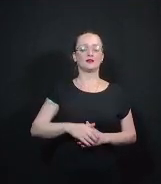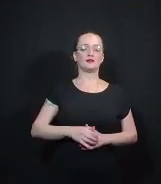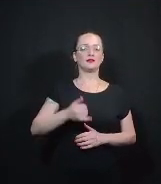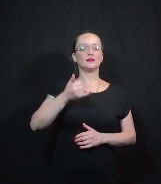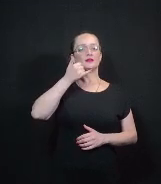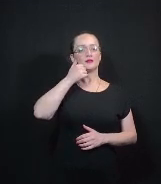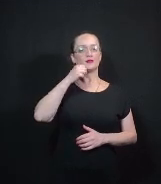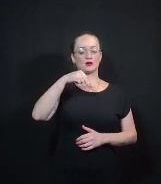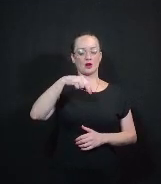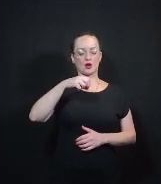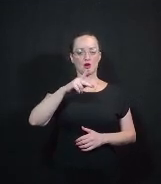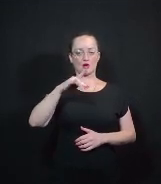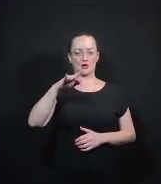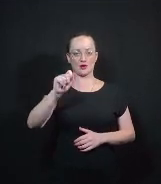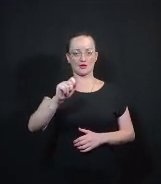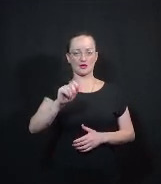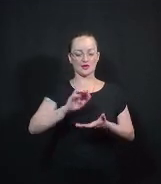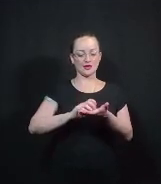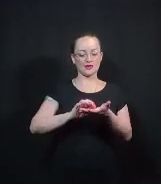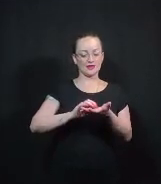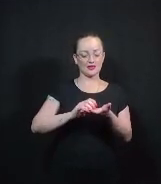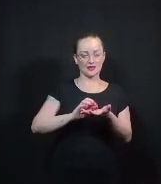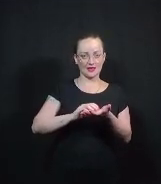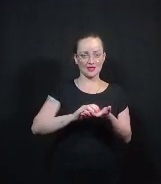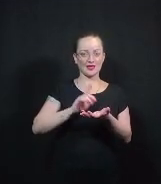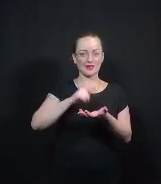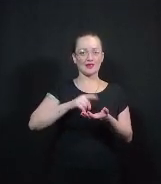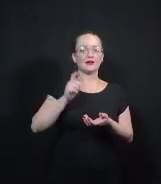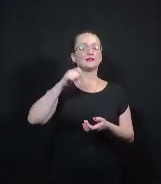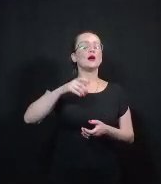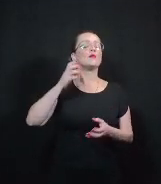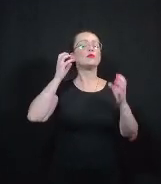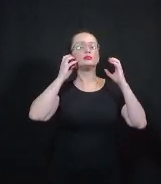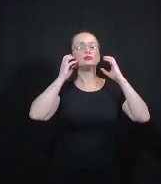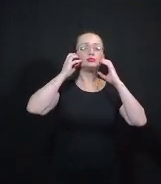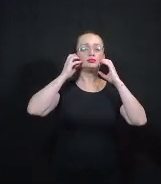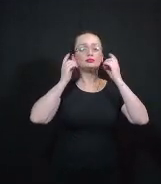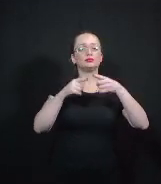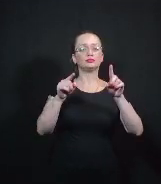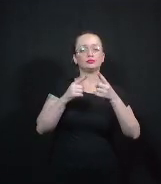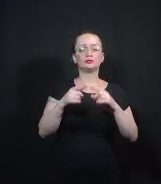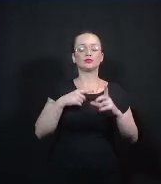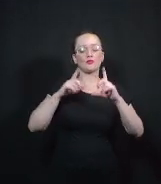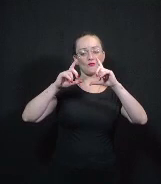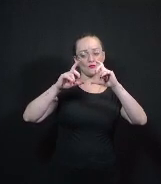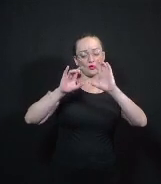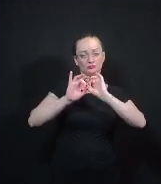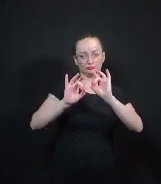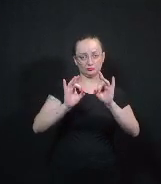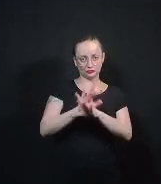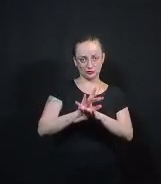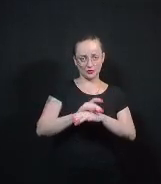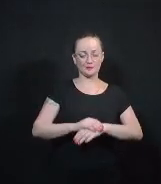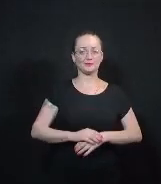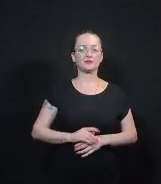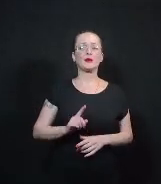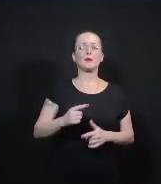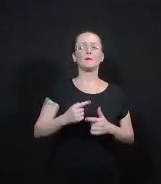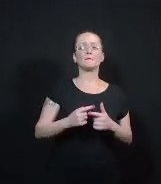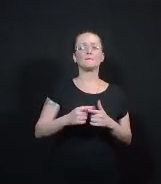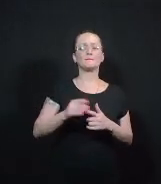Nokia com teclado físico e que serviam para ouvir música e para tirar foto, principalmente porque